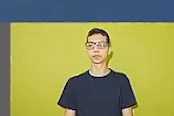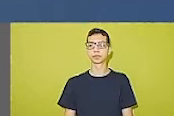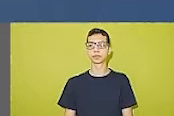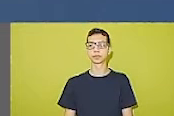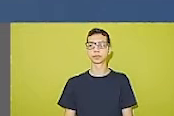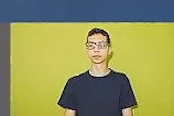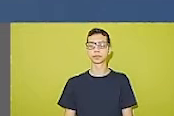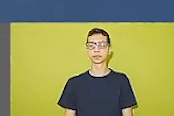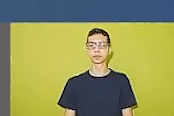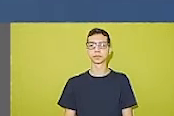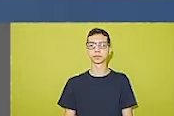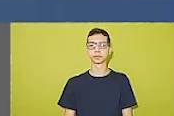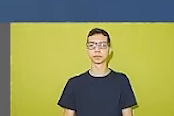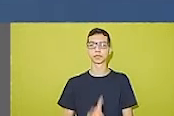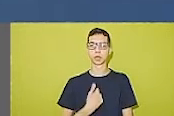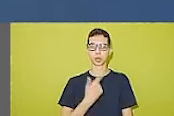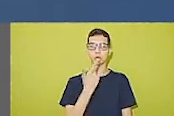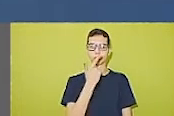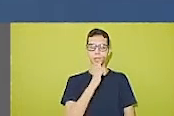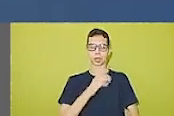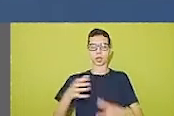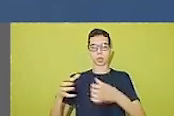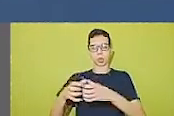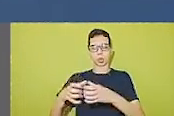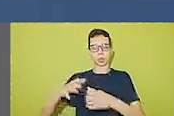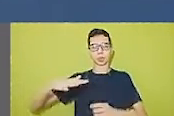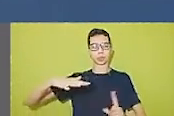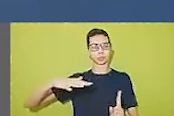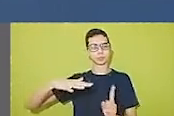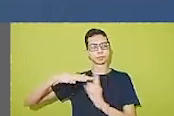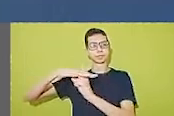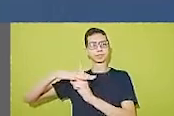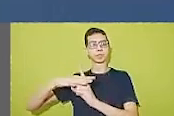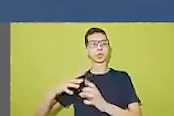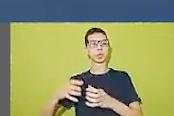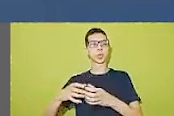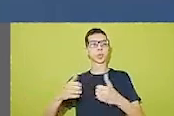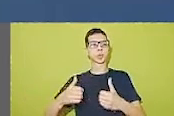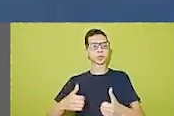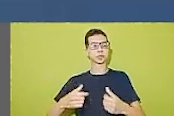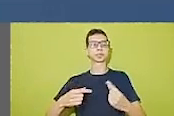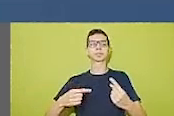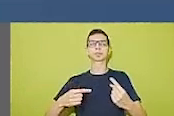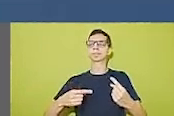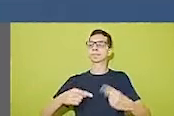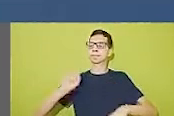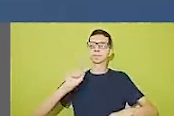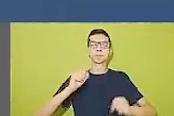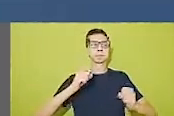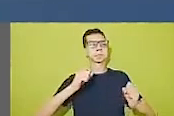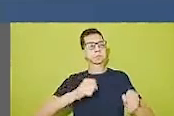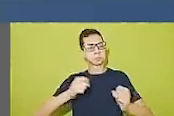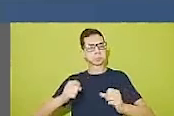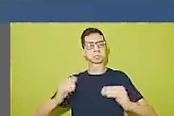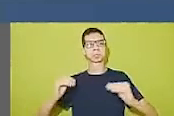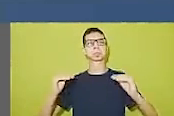entrado nesse grupo, né? É um grupo muito potente, é um grupo onde as pessoas são muito dedicadas, né? Tem